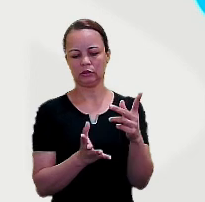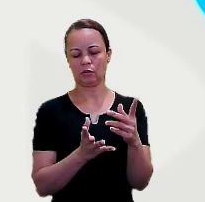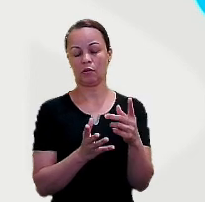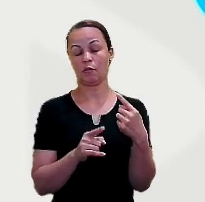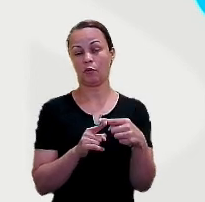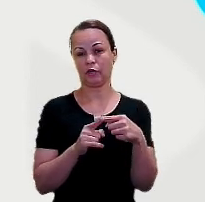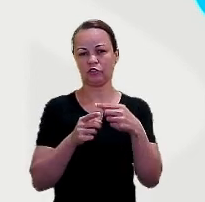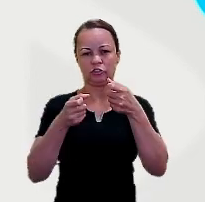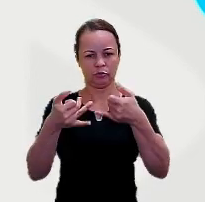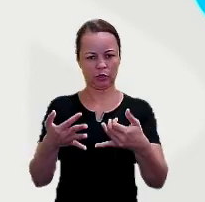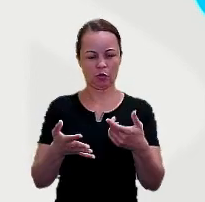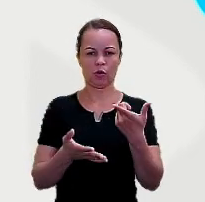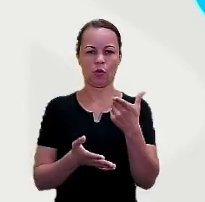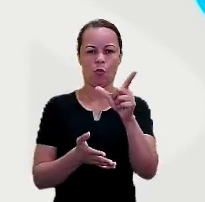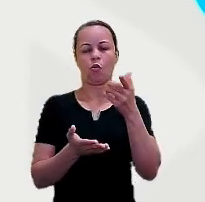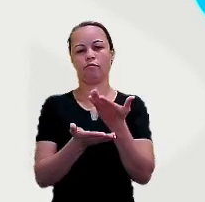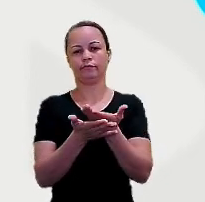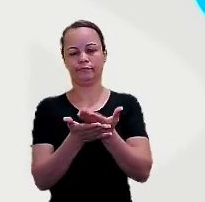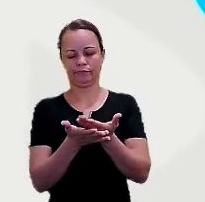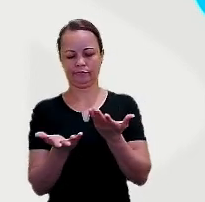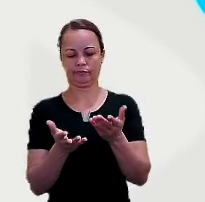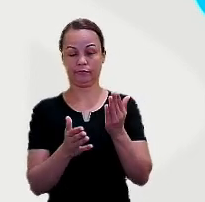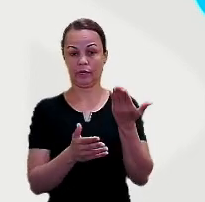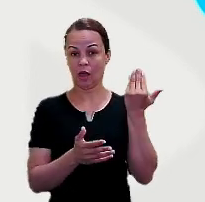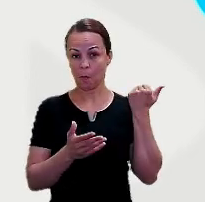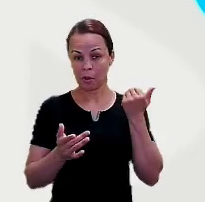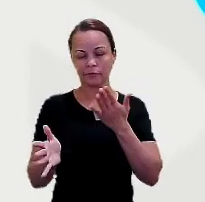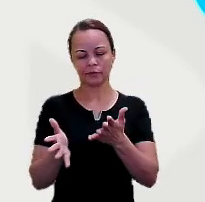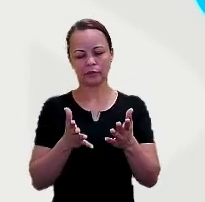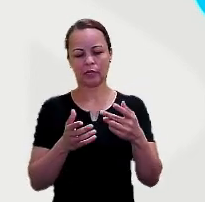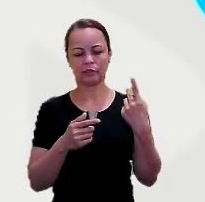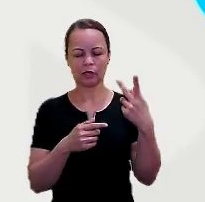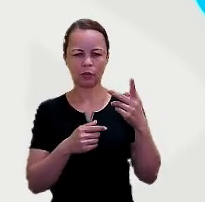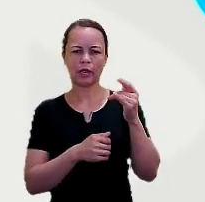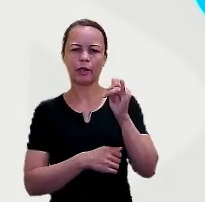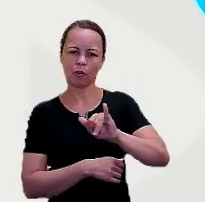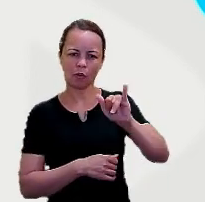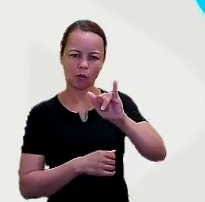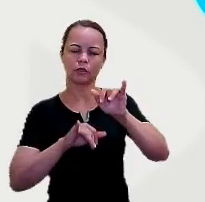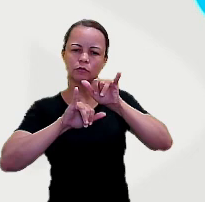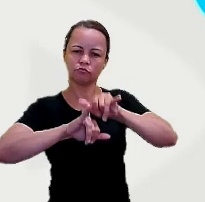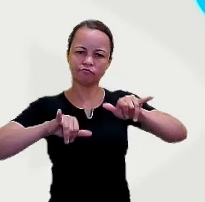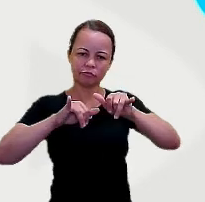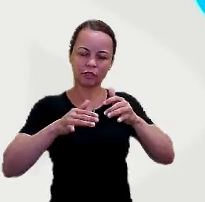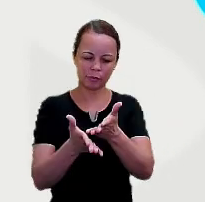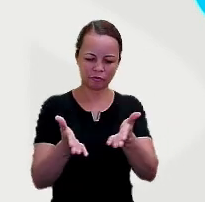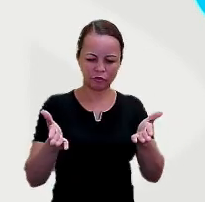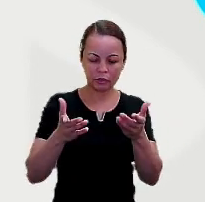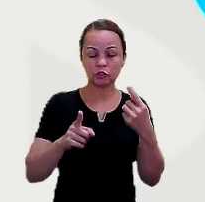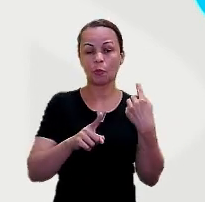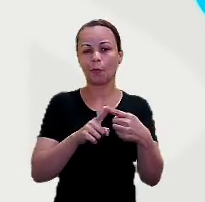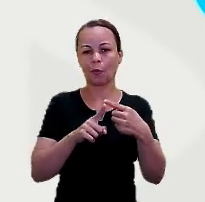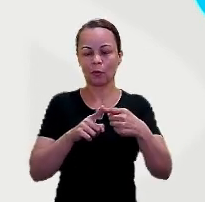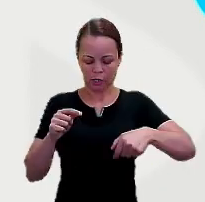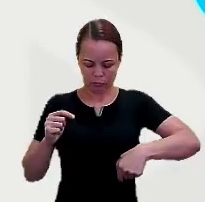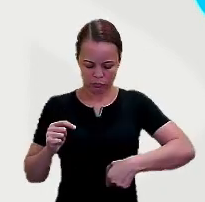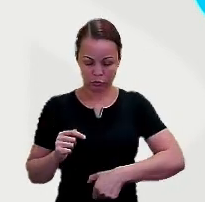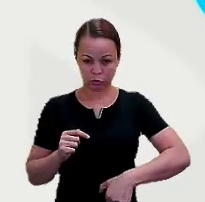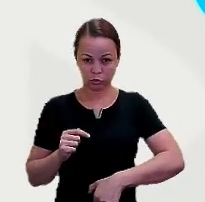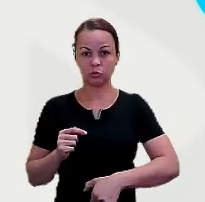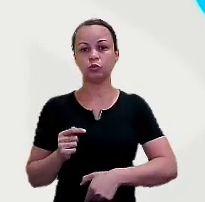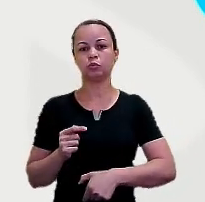isso. Mas nada do que a gente ratificar e reverberar essa informação. Por quê? Ele tem presta atenção,